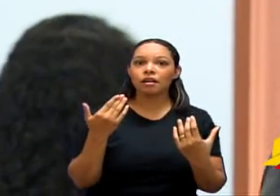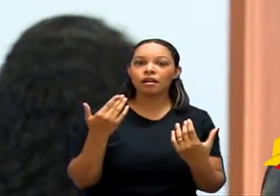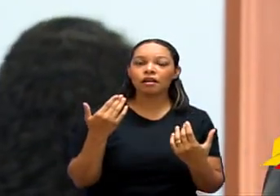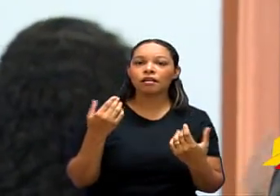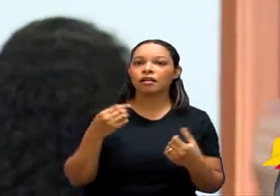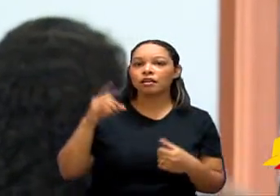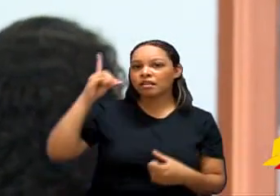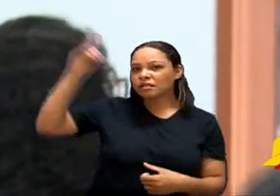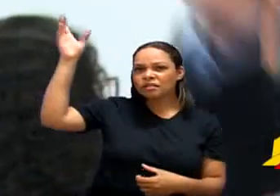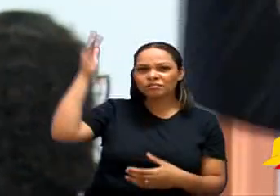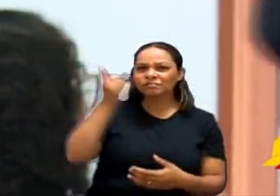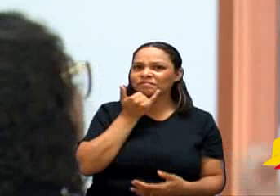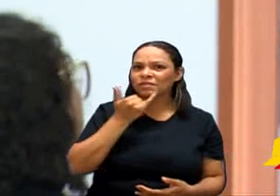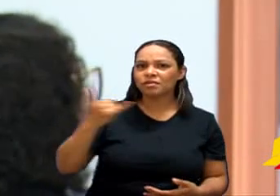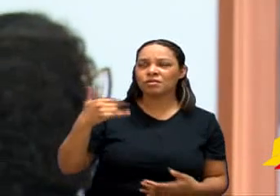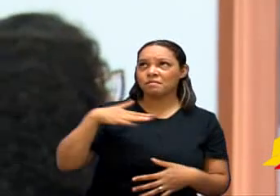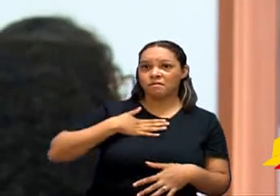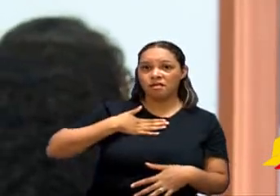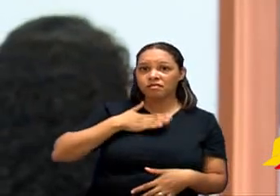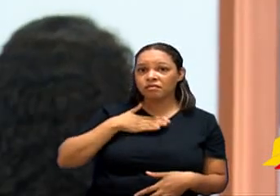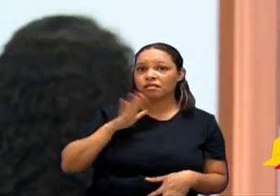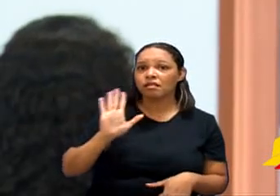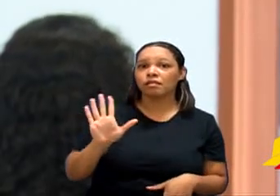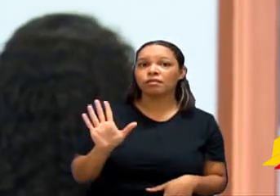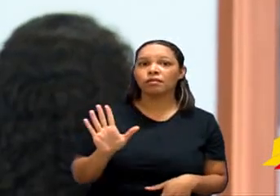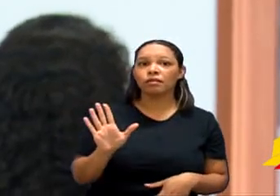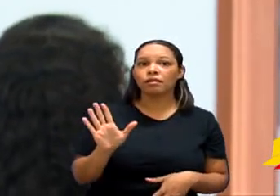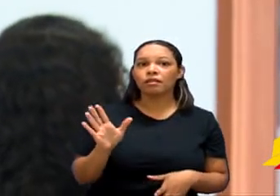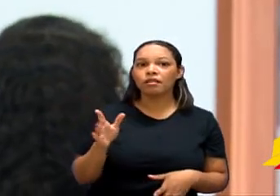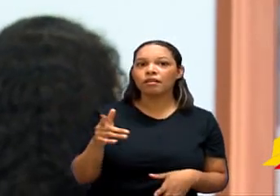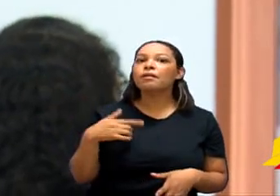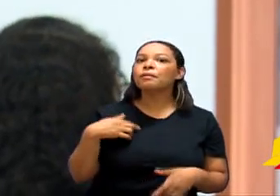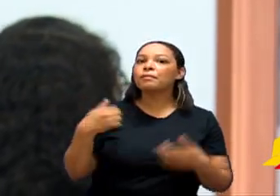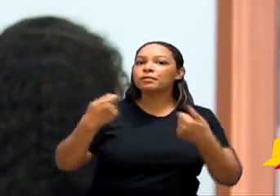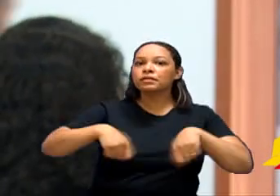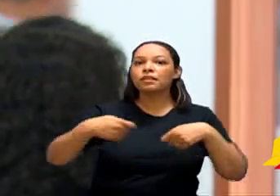Deus que me perdoe, lá em cima ia mandar fiscalizar e fechar o comércio.